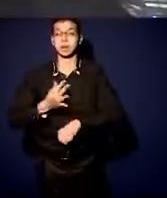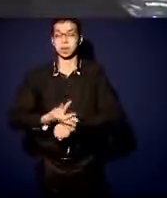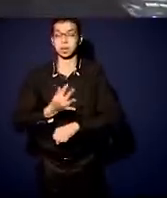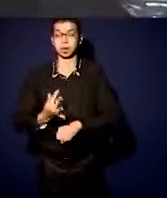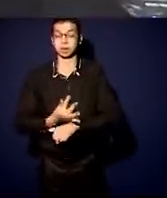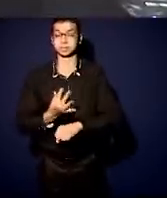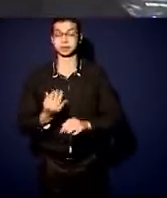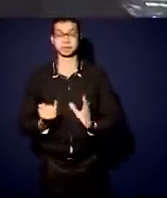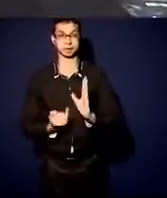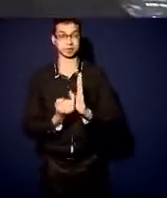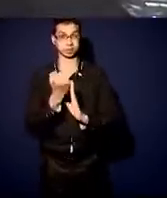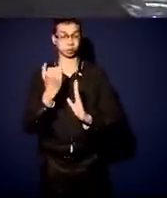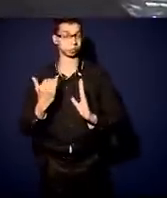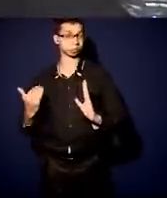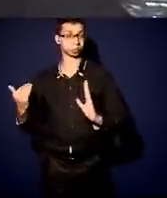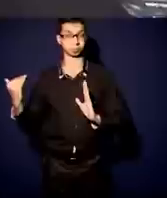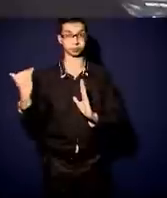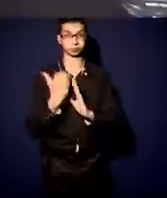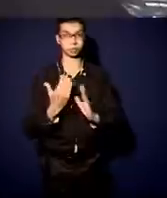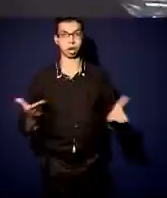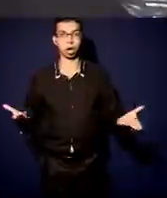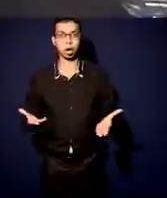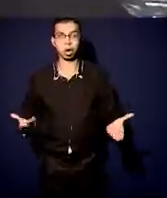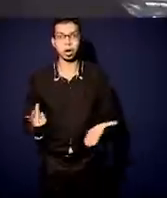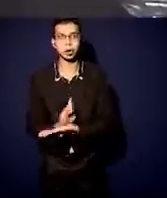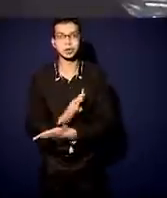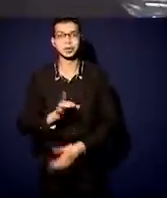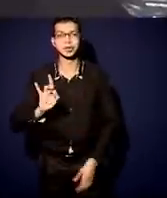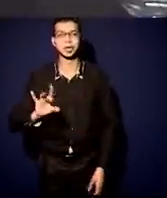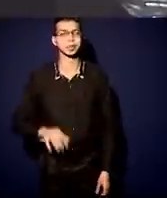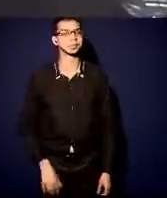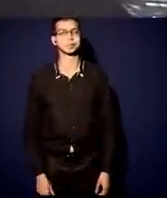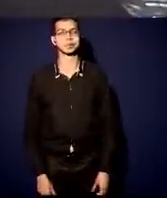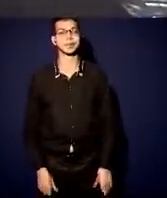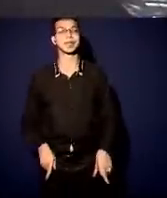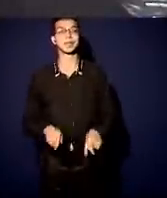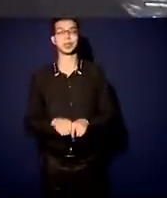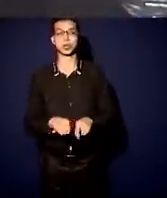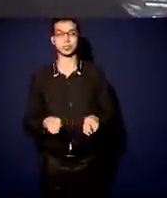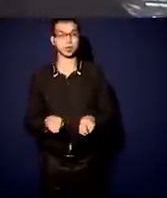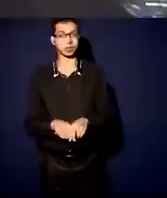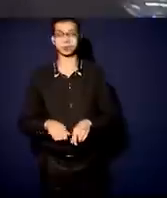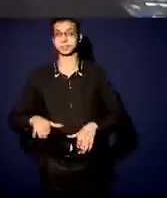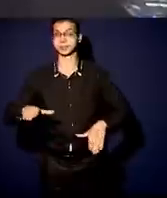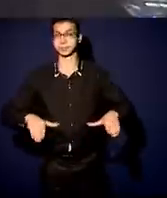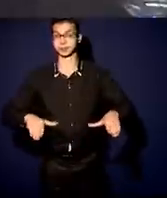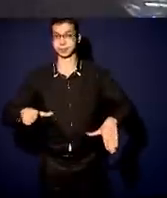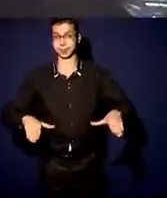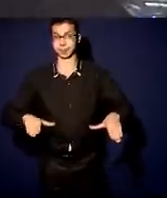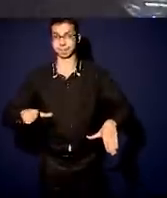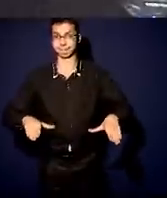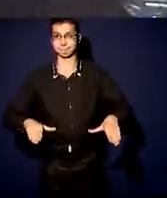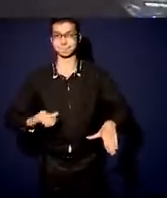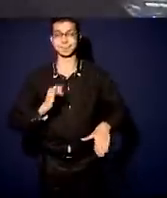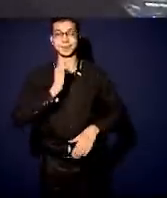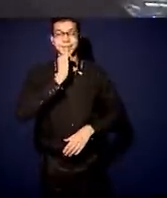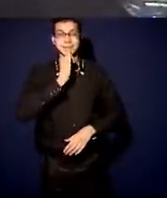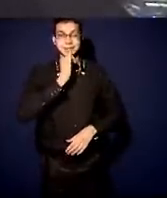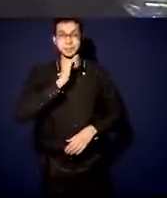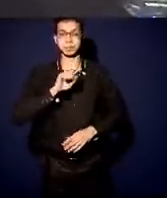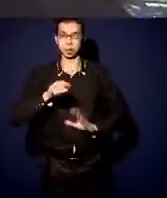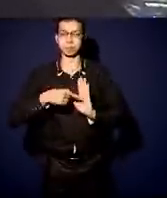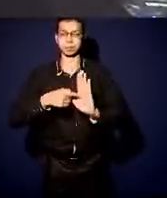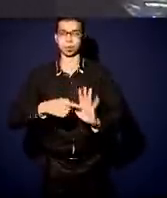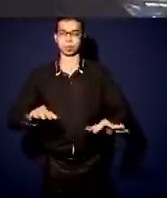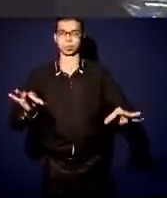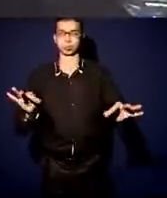não só as que estão acontecendo agora mas quem sabe se houver um outro choque qualquer ao subir de novo Você revelou que